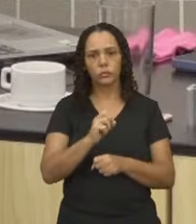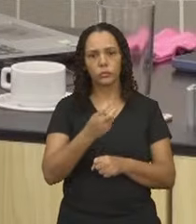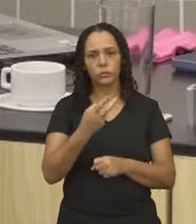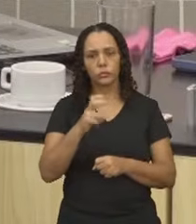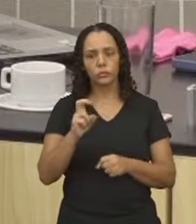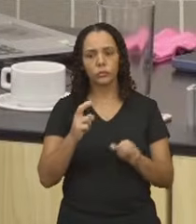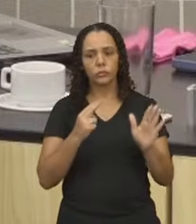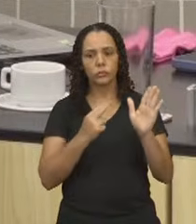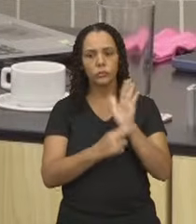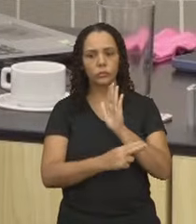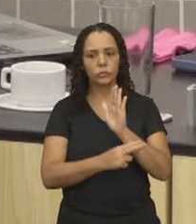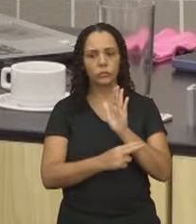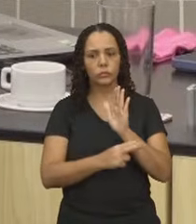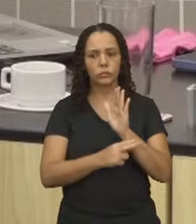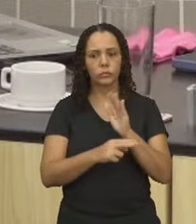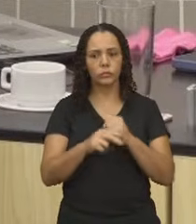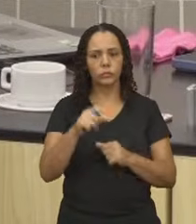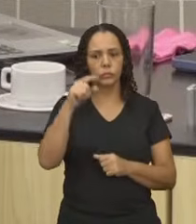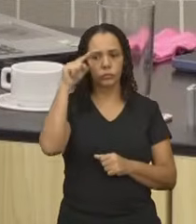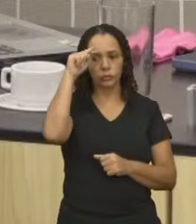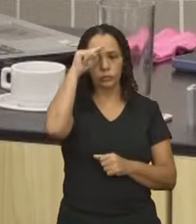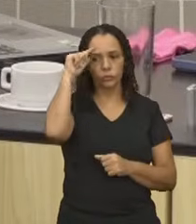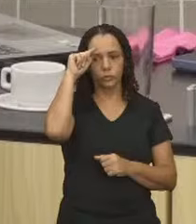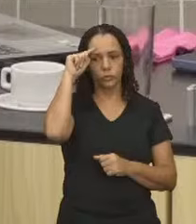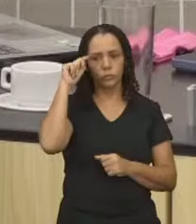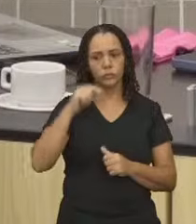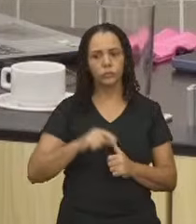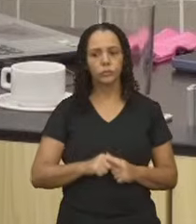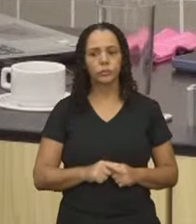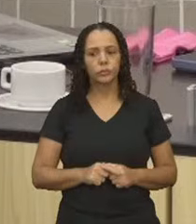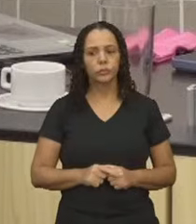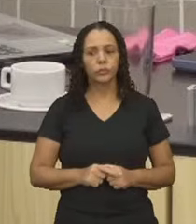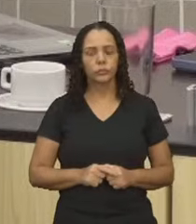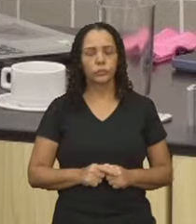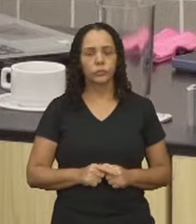vereador Daniel Mariano.